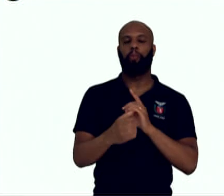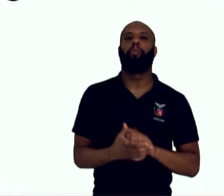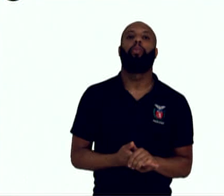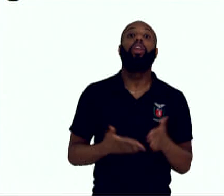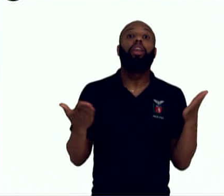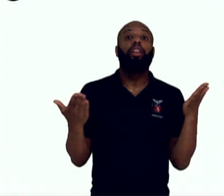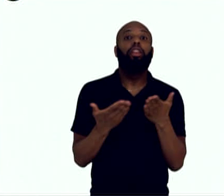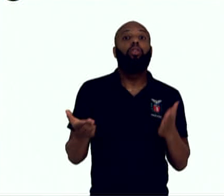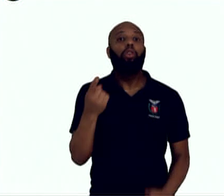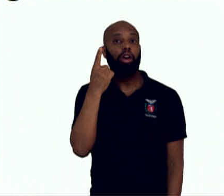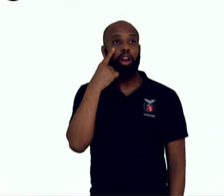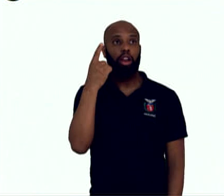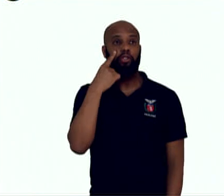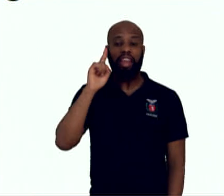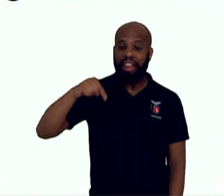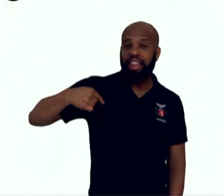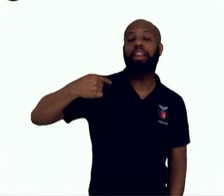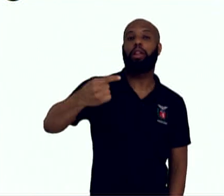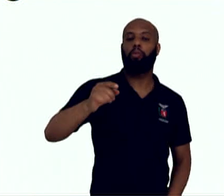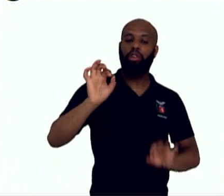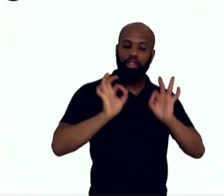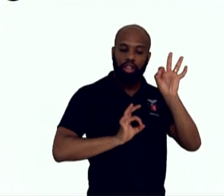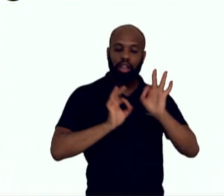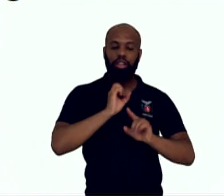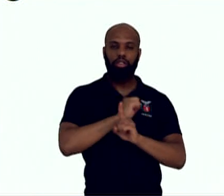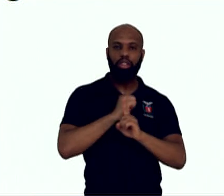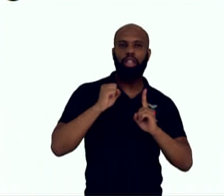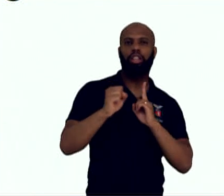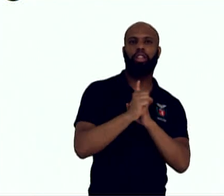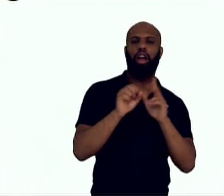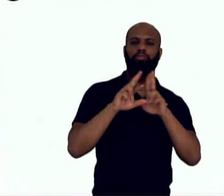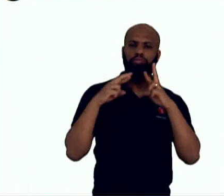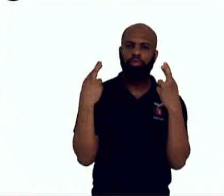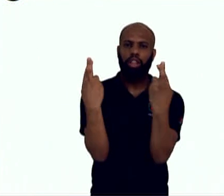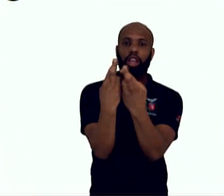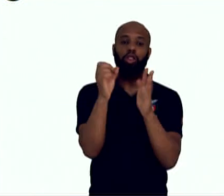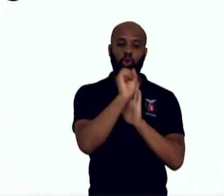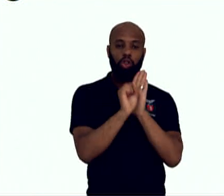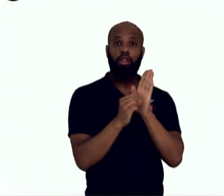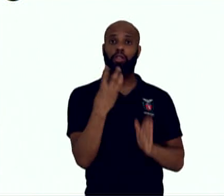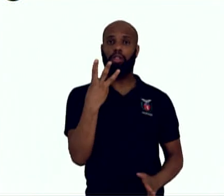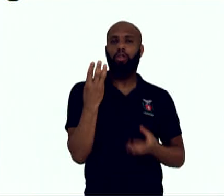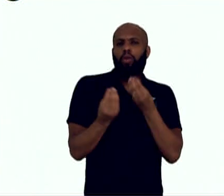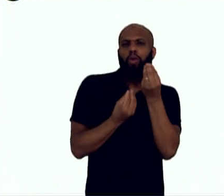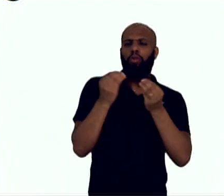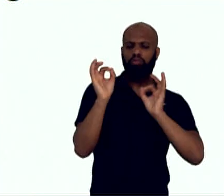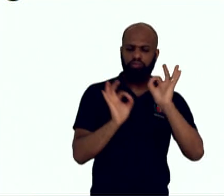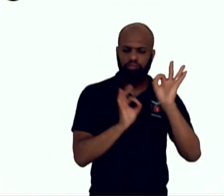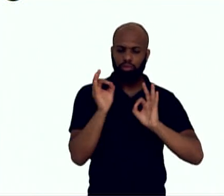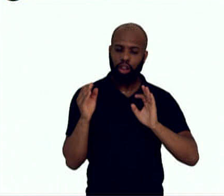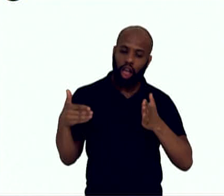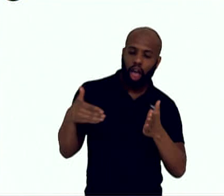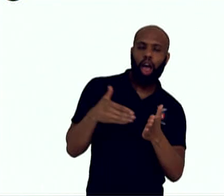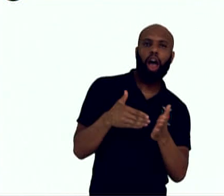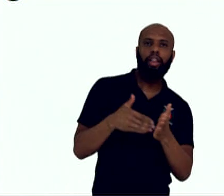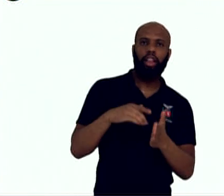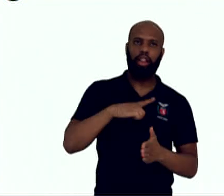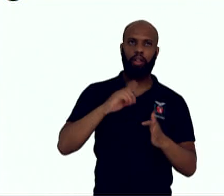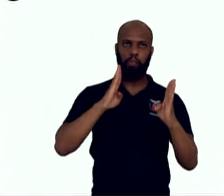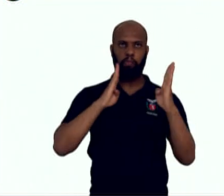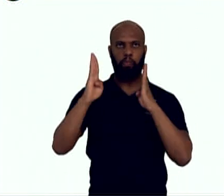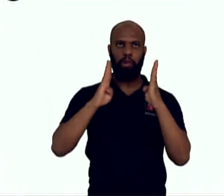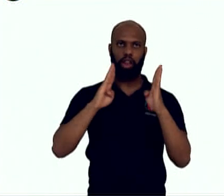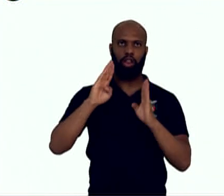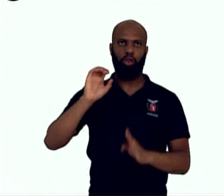Agora vamos ver, após essa organização social, após esses reinos do século III, como que se organiza até nós chegarmos no período shogunato, que é